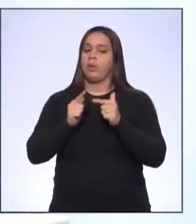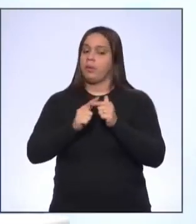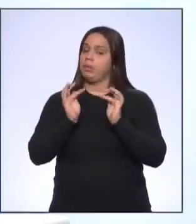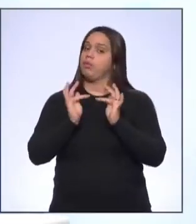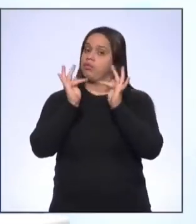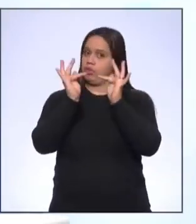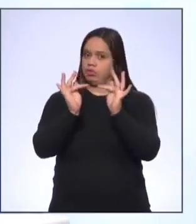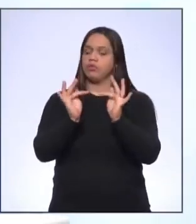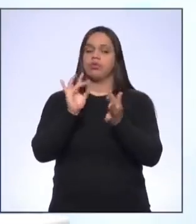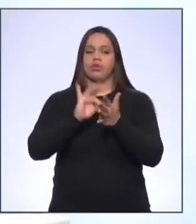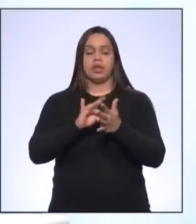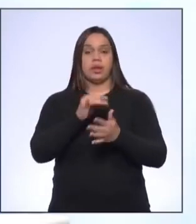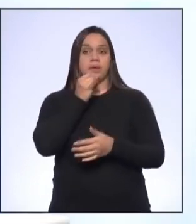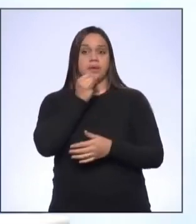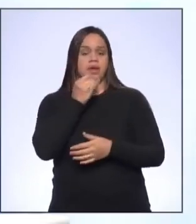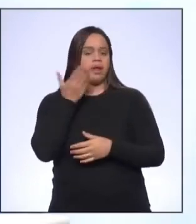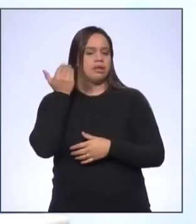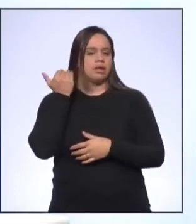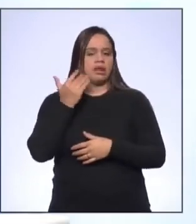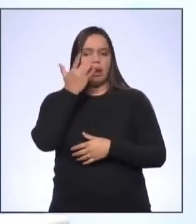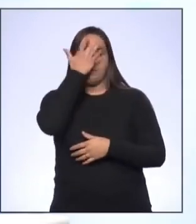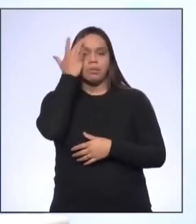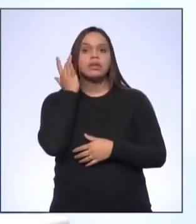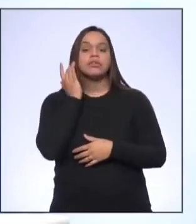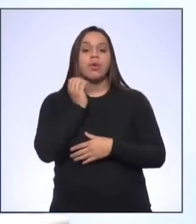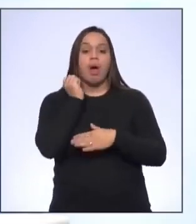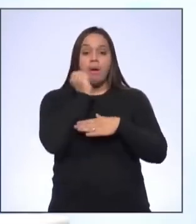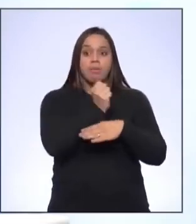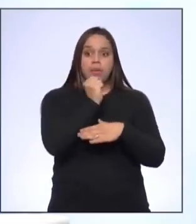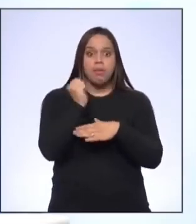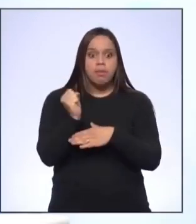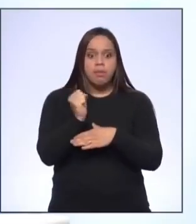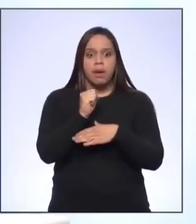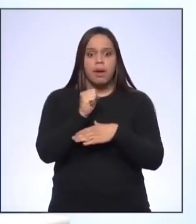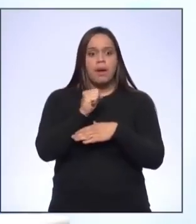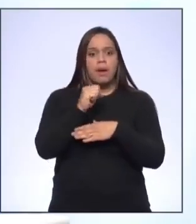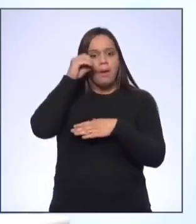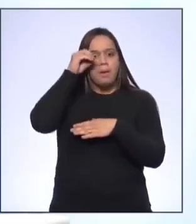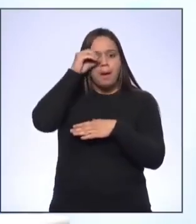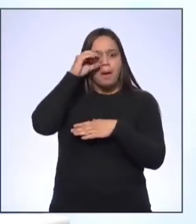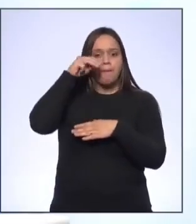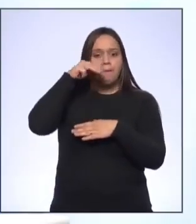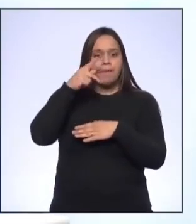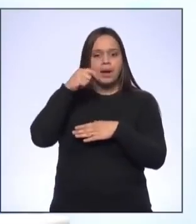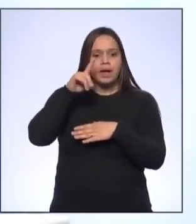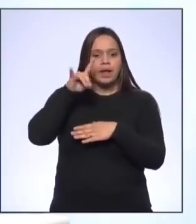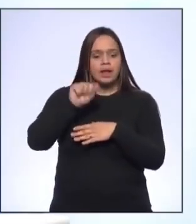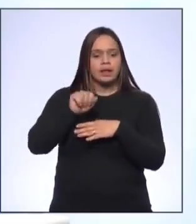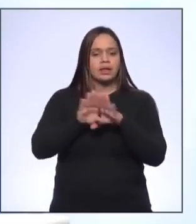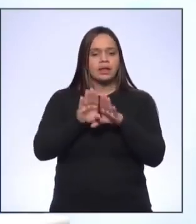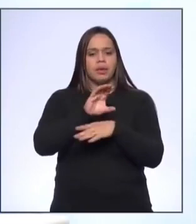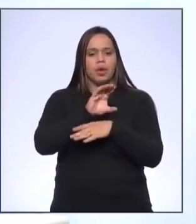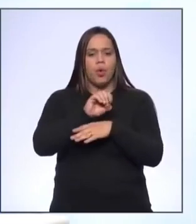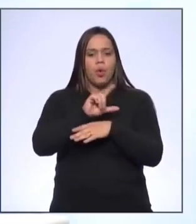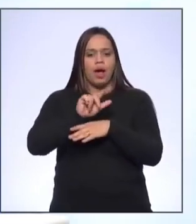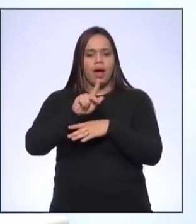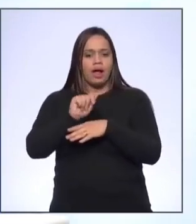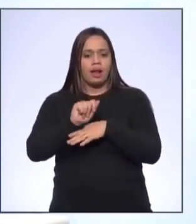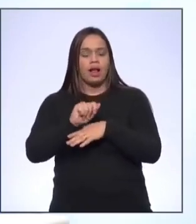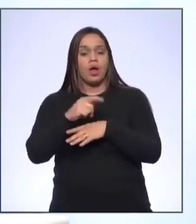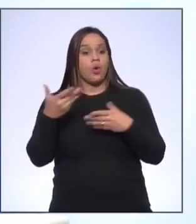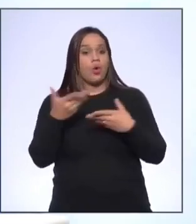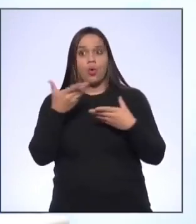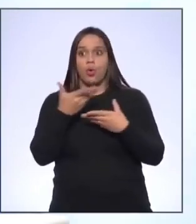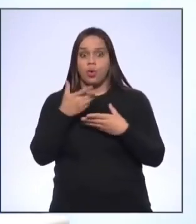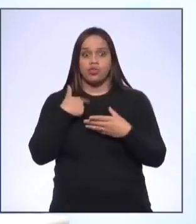futuro mesmo. Por exemplo, antigamente as pessoas caçavam pandas, caçavam koalas, né, colocavam empalhados, enfeitados nas salas. Hoje isso é